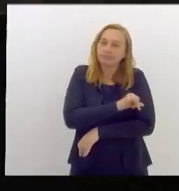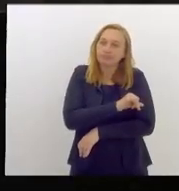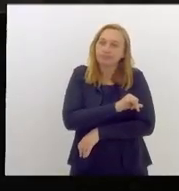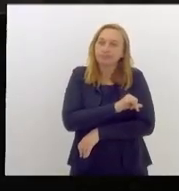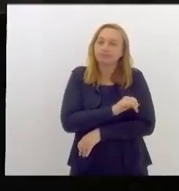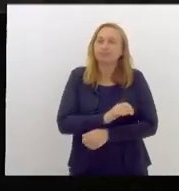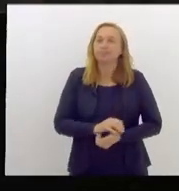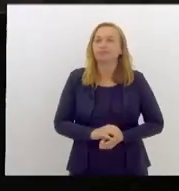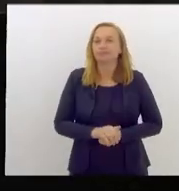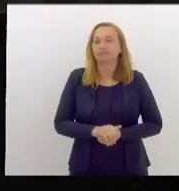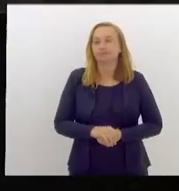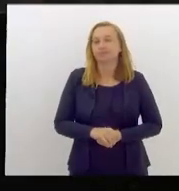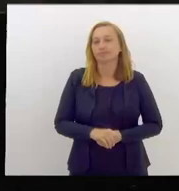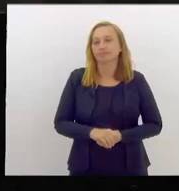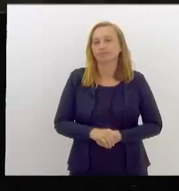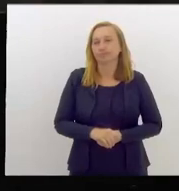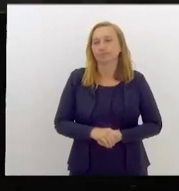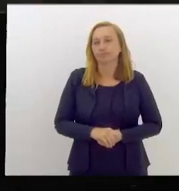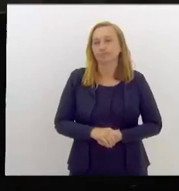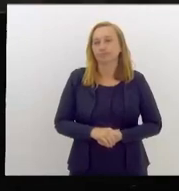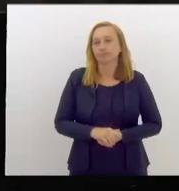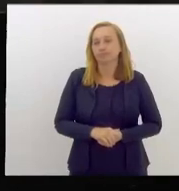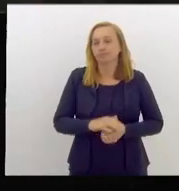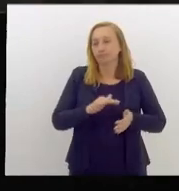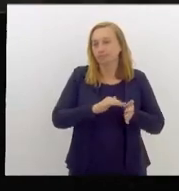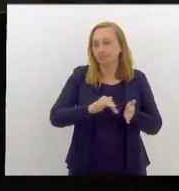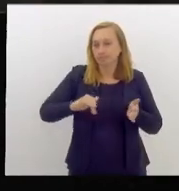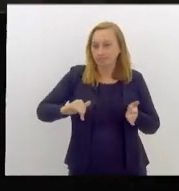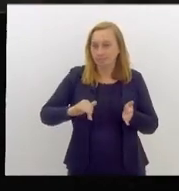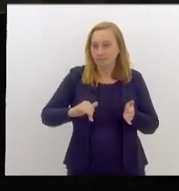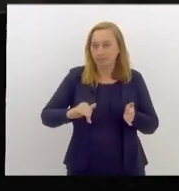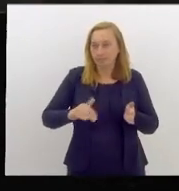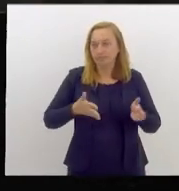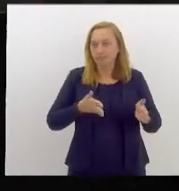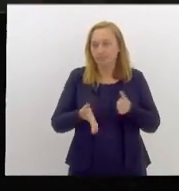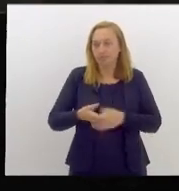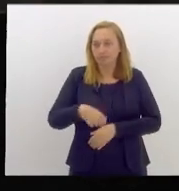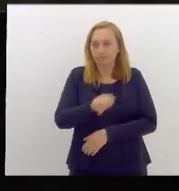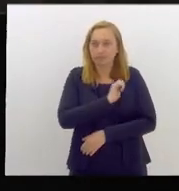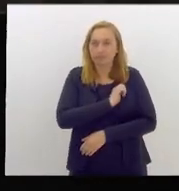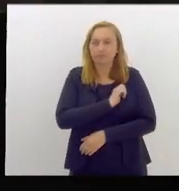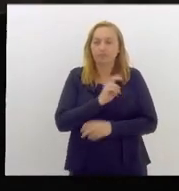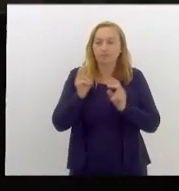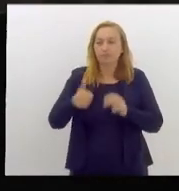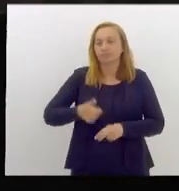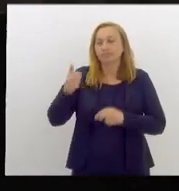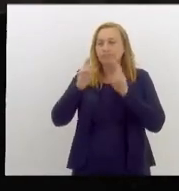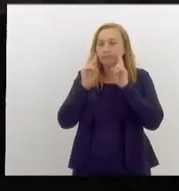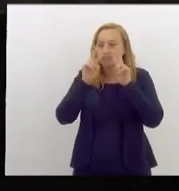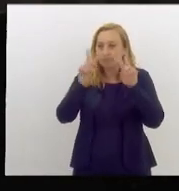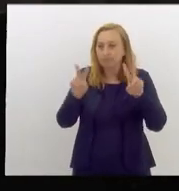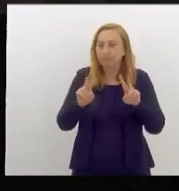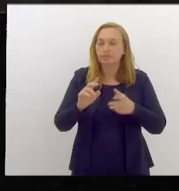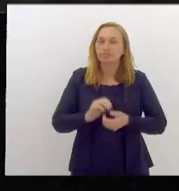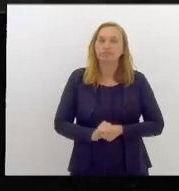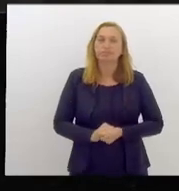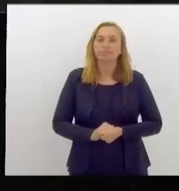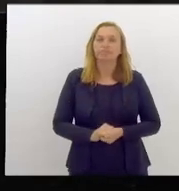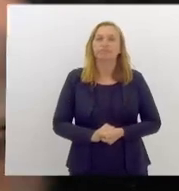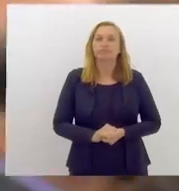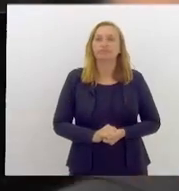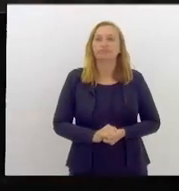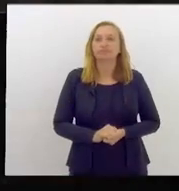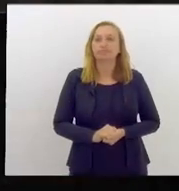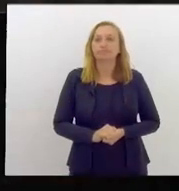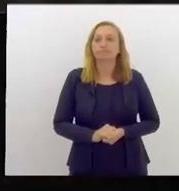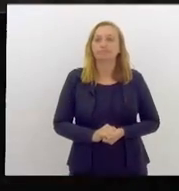permanecer no regime de recuperação fiscal portanto Talvez o primeiro olhar que se deva ter é o olhar para